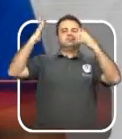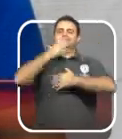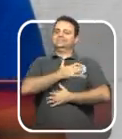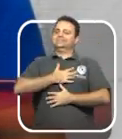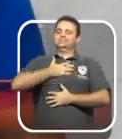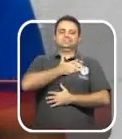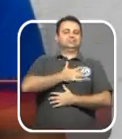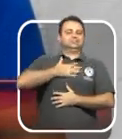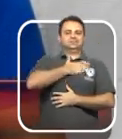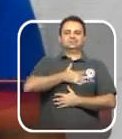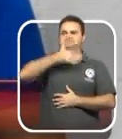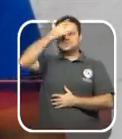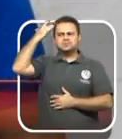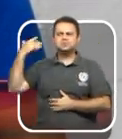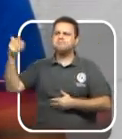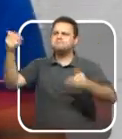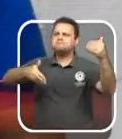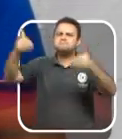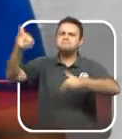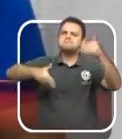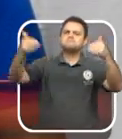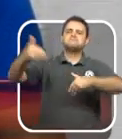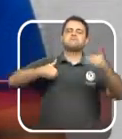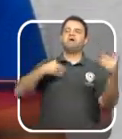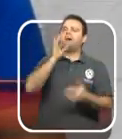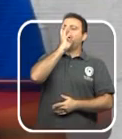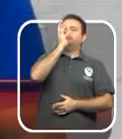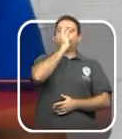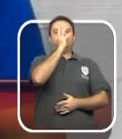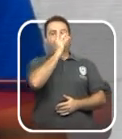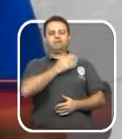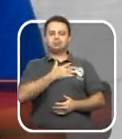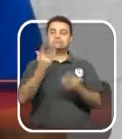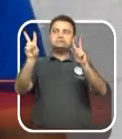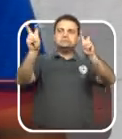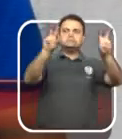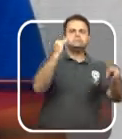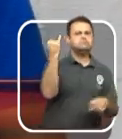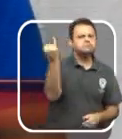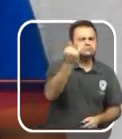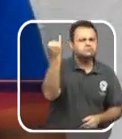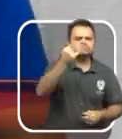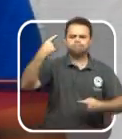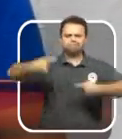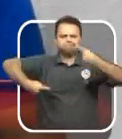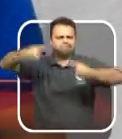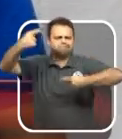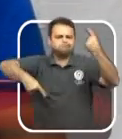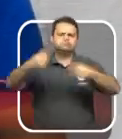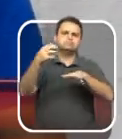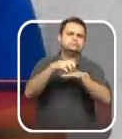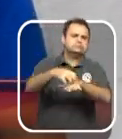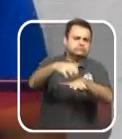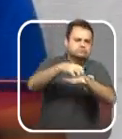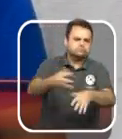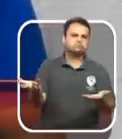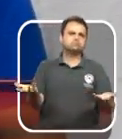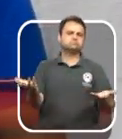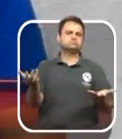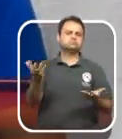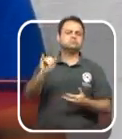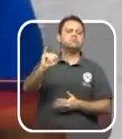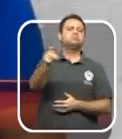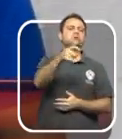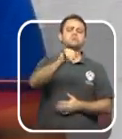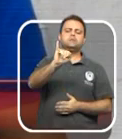celebrar realmente essa participação da população. Foram temas importantíssimos debatidos, né? Transporte coletivo, a